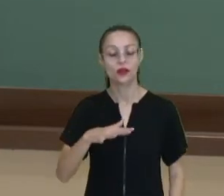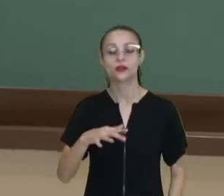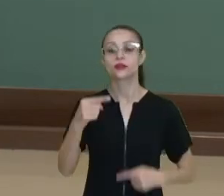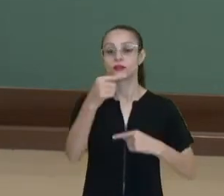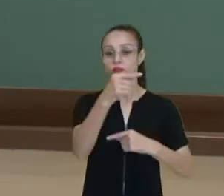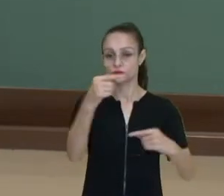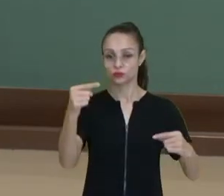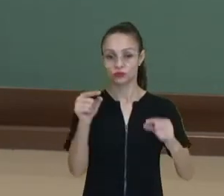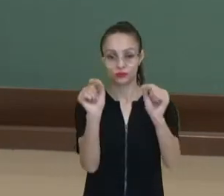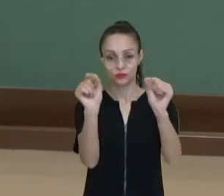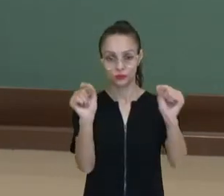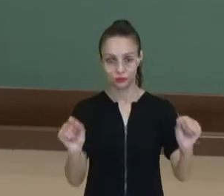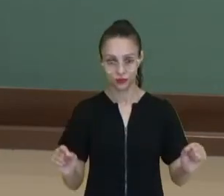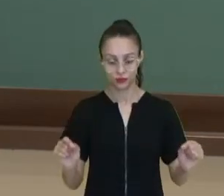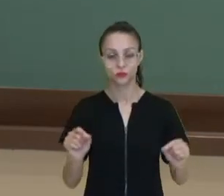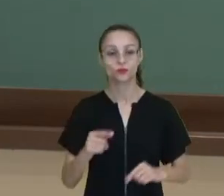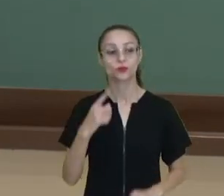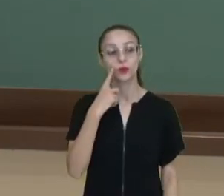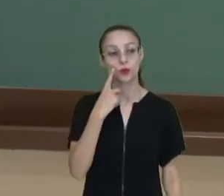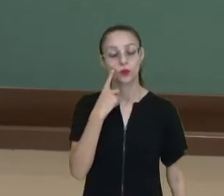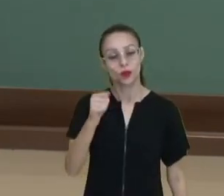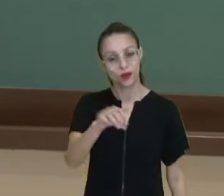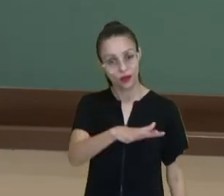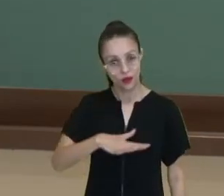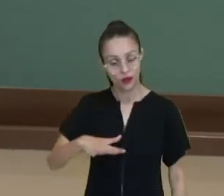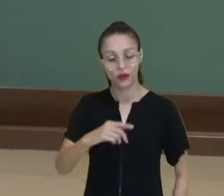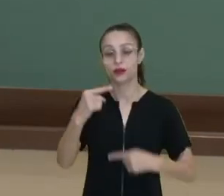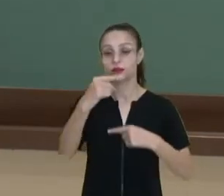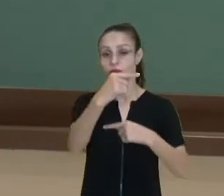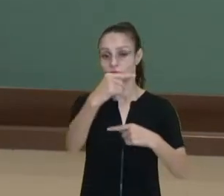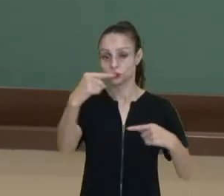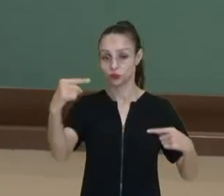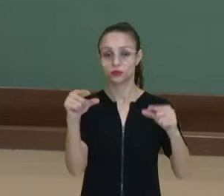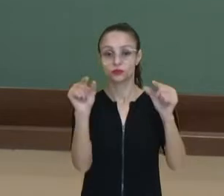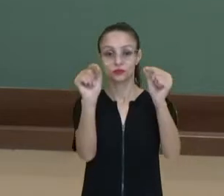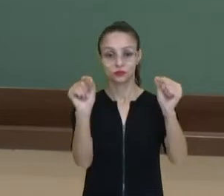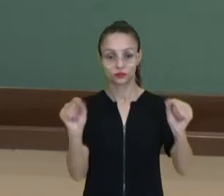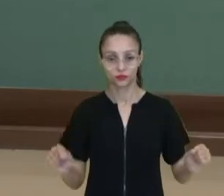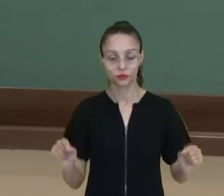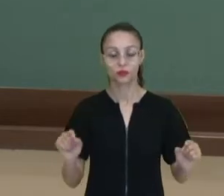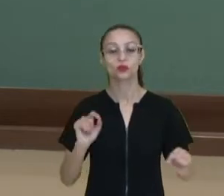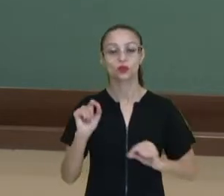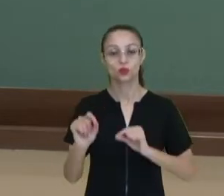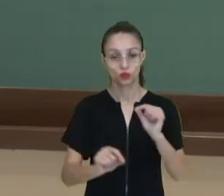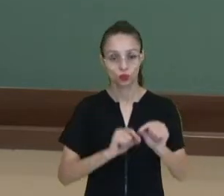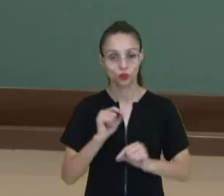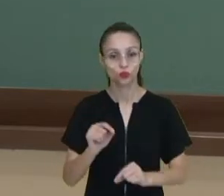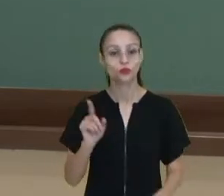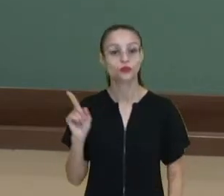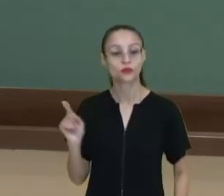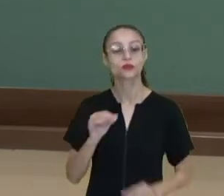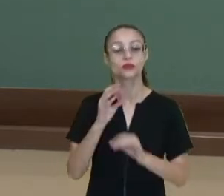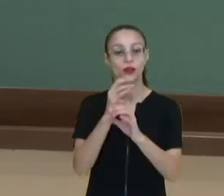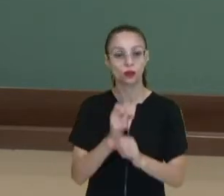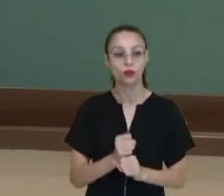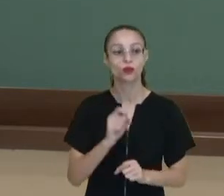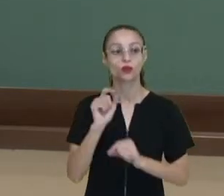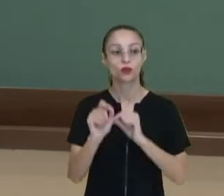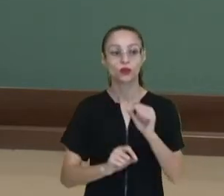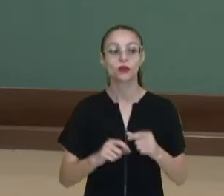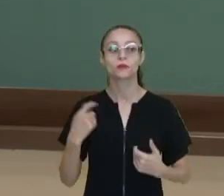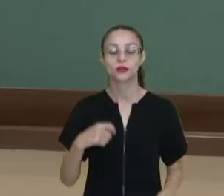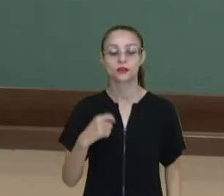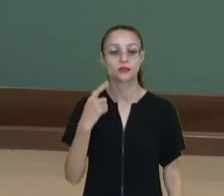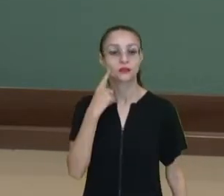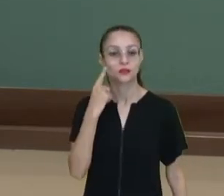trapézio Veja a área do trapézio é para o esse cálculo nós temos que